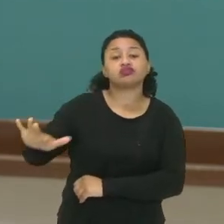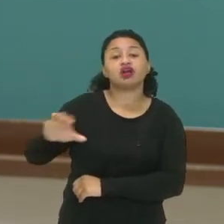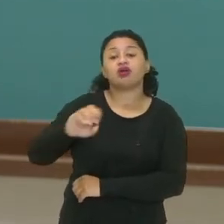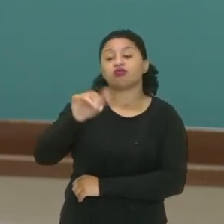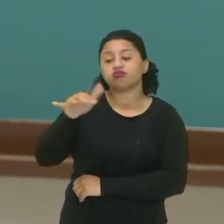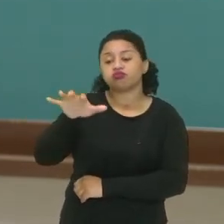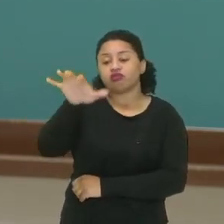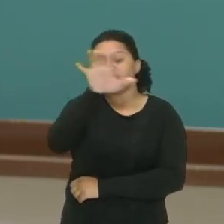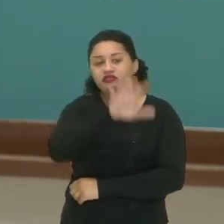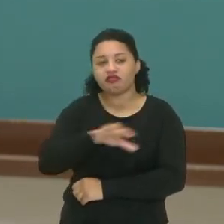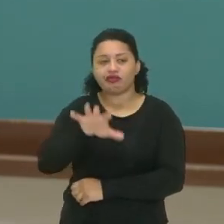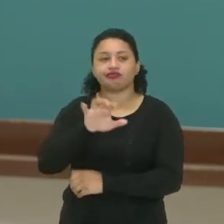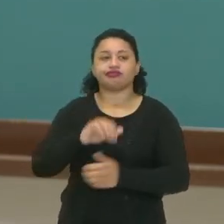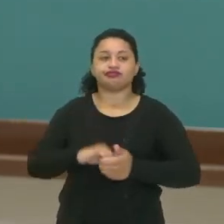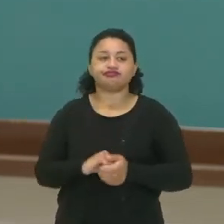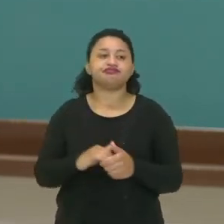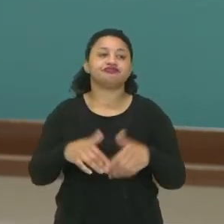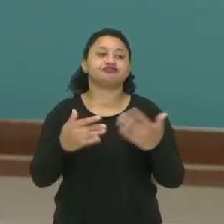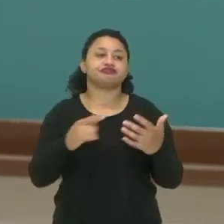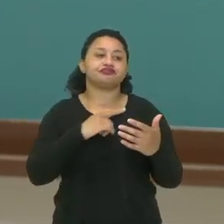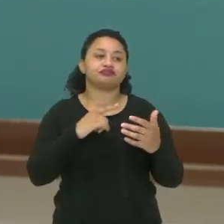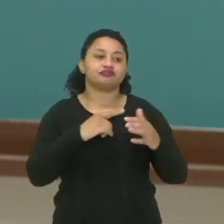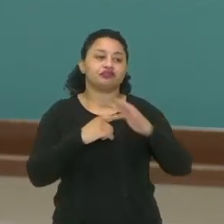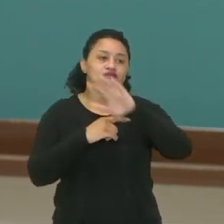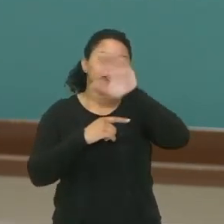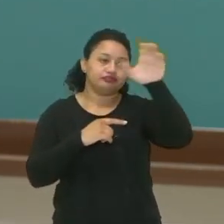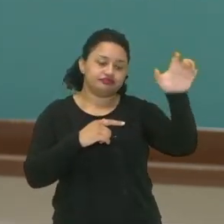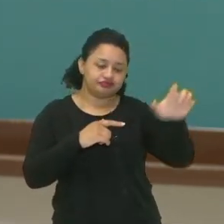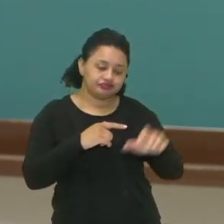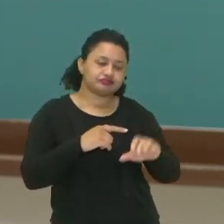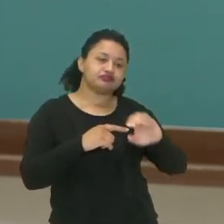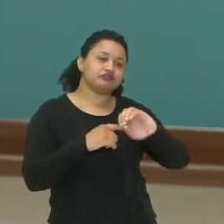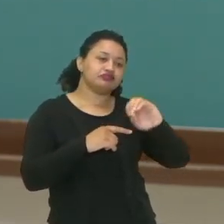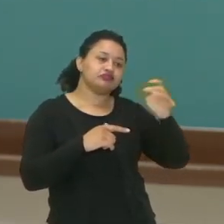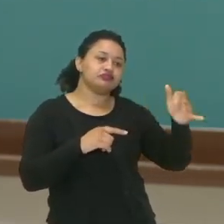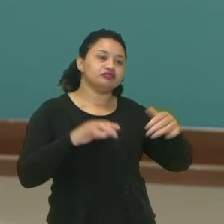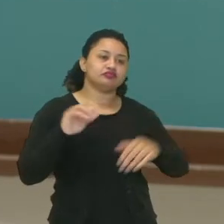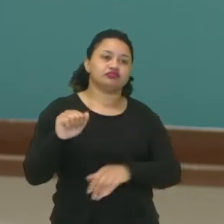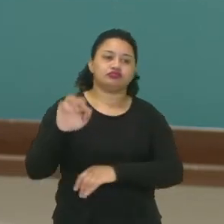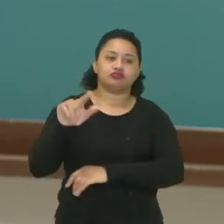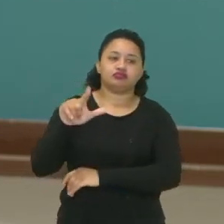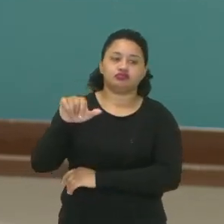Vamos ver aqui então. Temos o Oceano Atlântico, que banha a porção